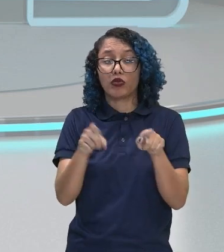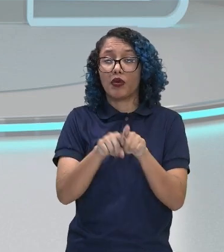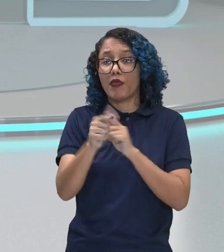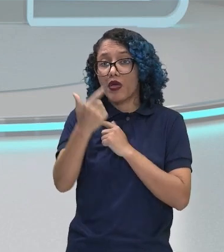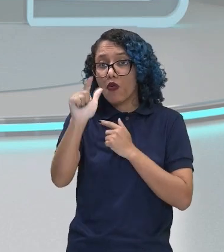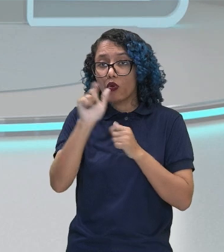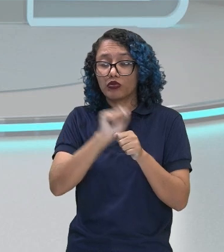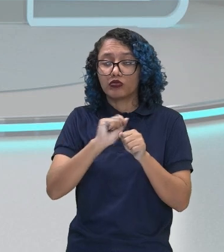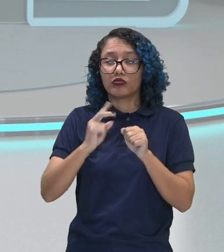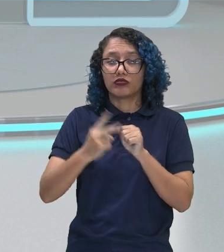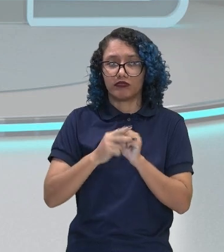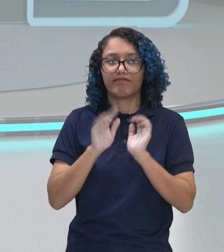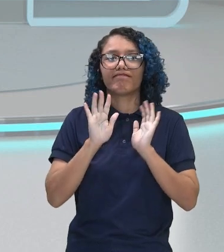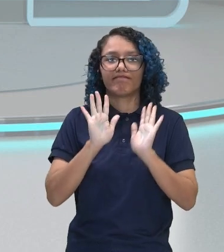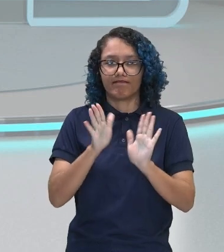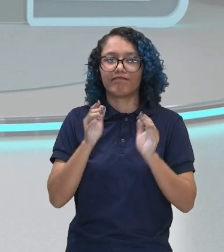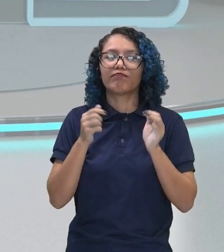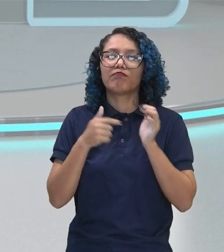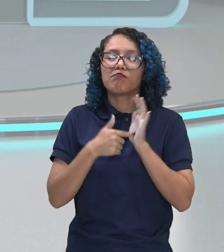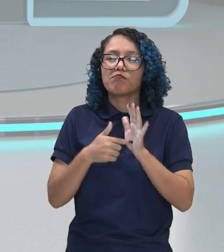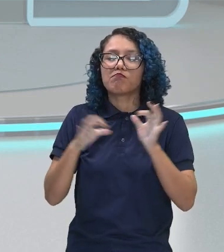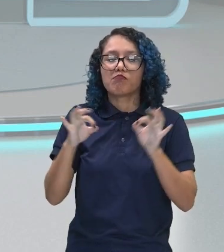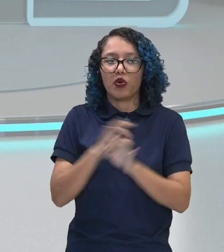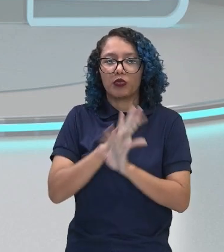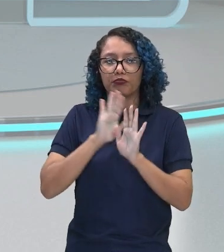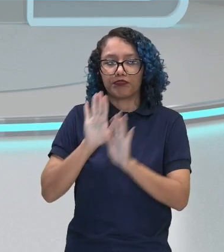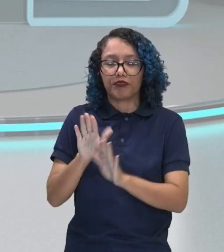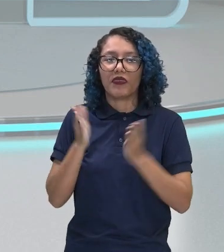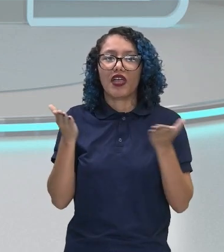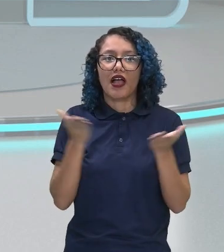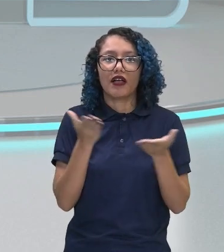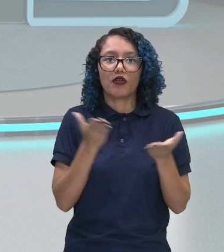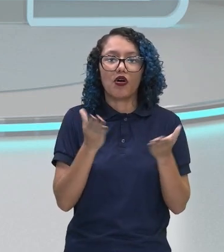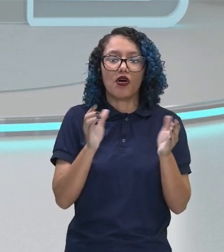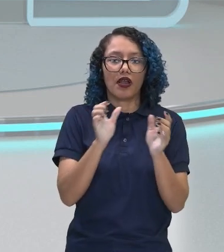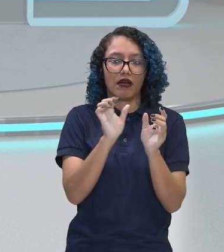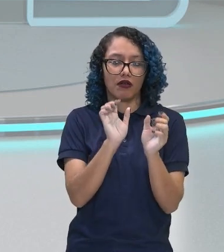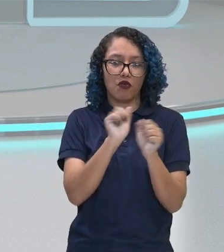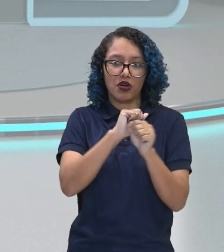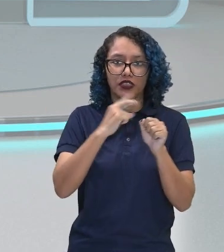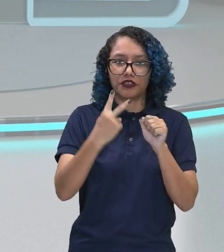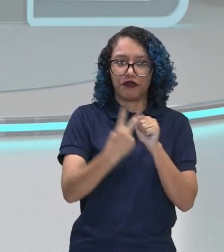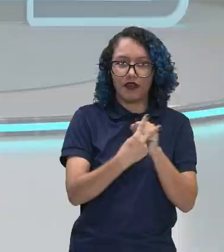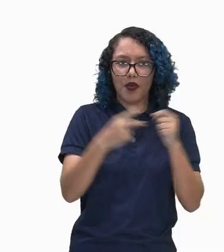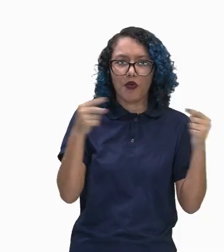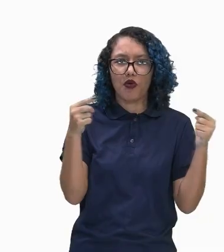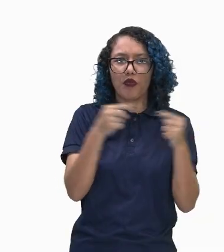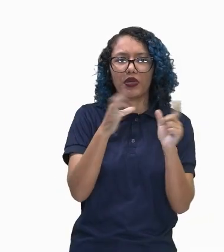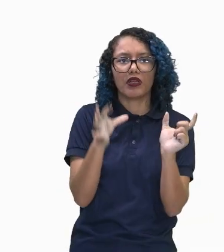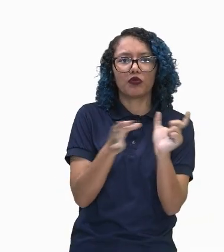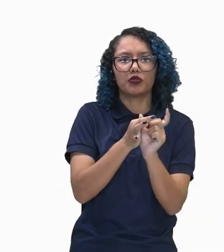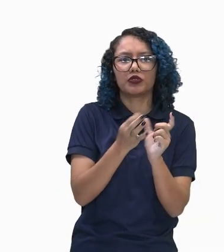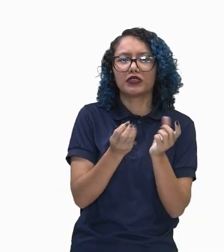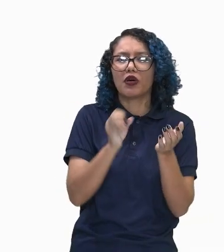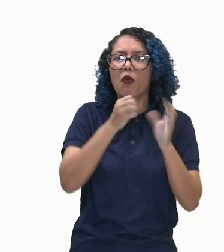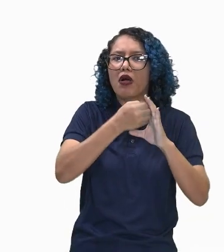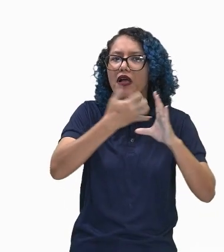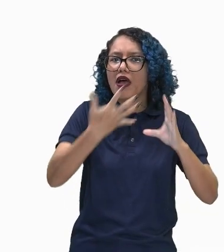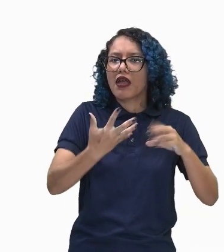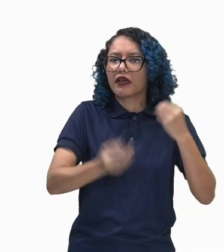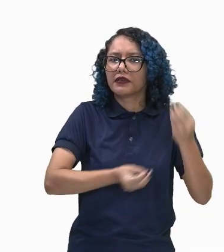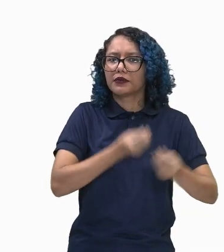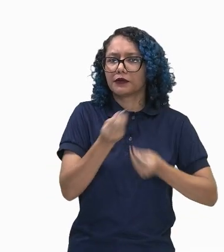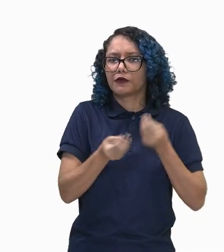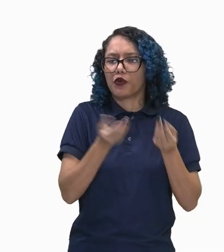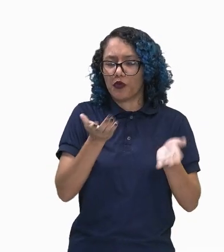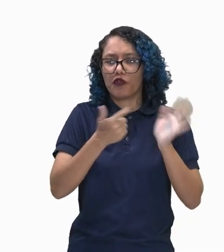advérbio, né? Agora, a gente vai dar uma olhadinha nesses advérbios funcionando como linking word. Olha só. Então,